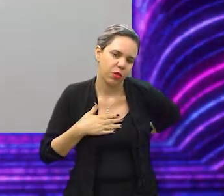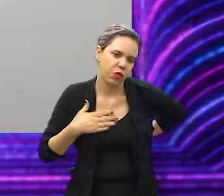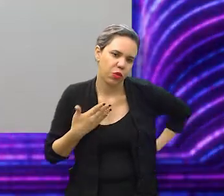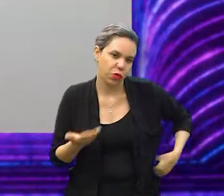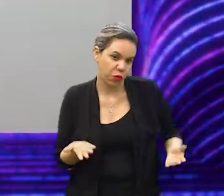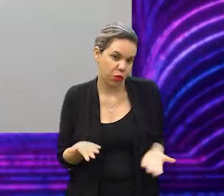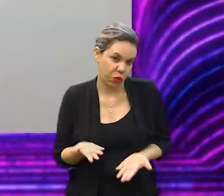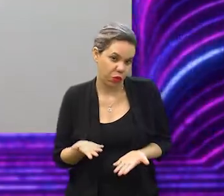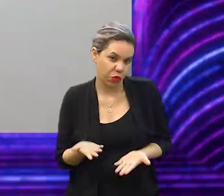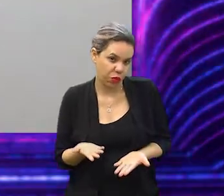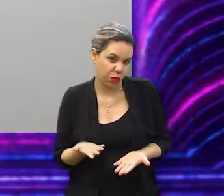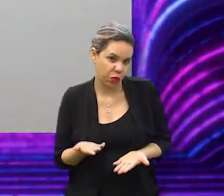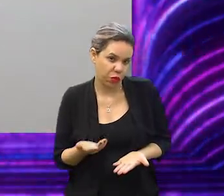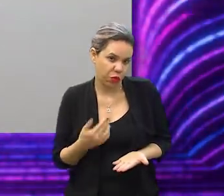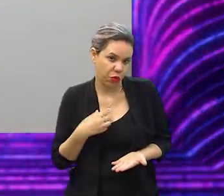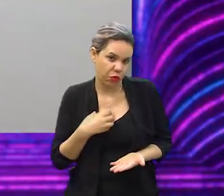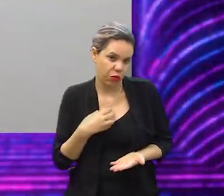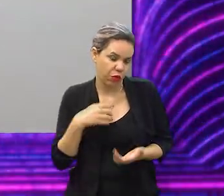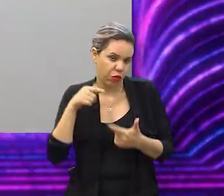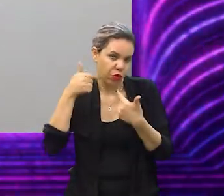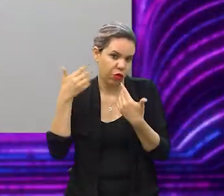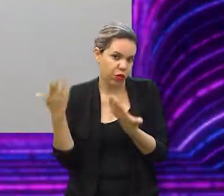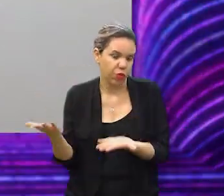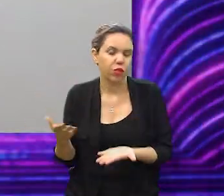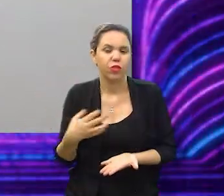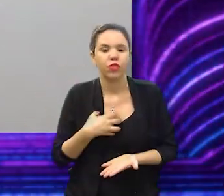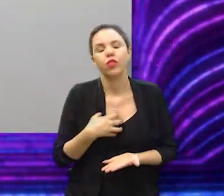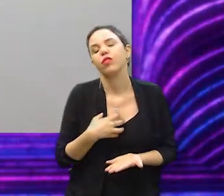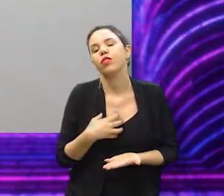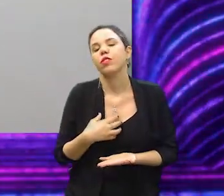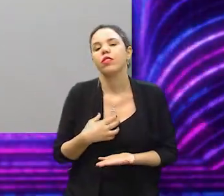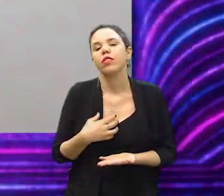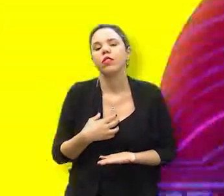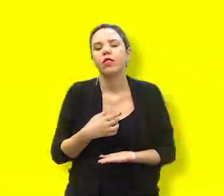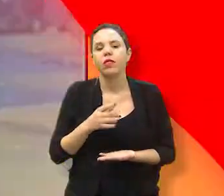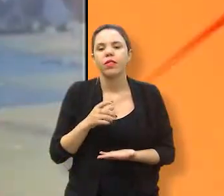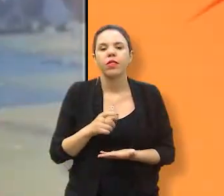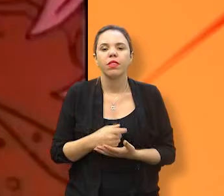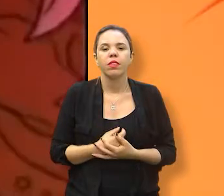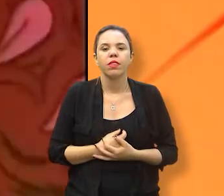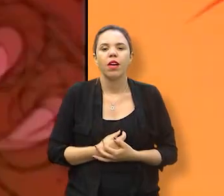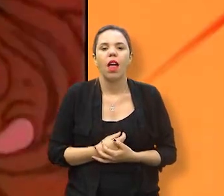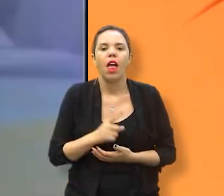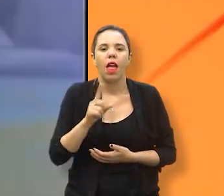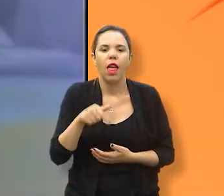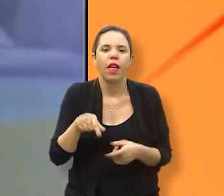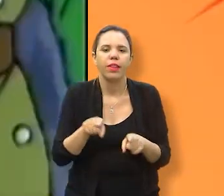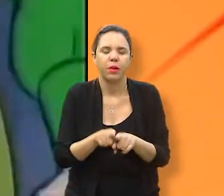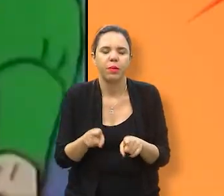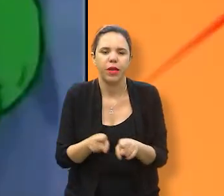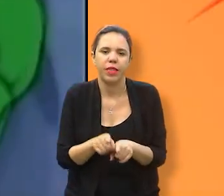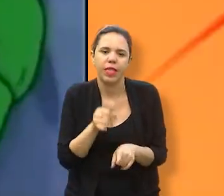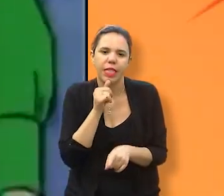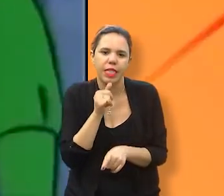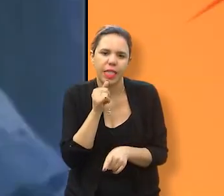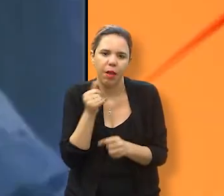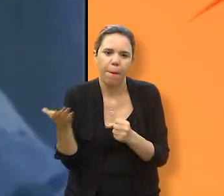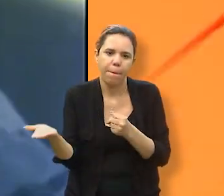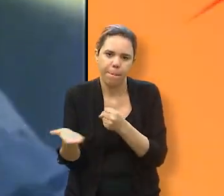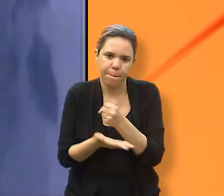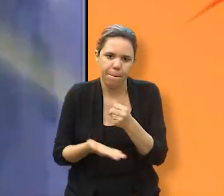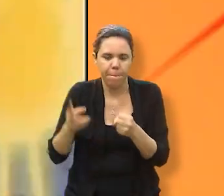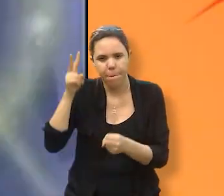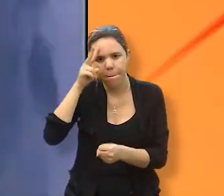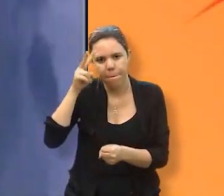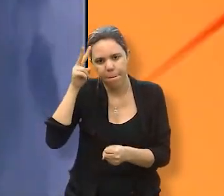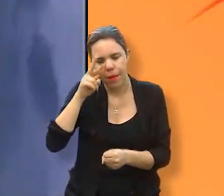mas é um pouco da minha personalidade. E a Caverna do Dragão, ela também é baseada numa história